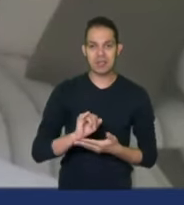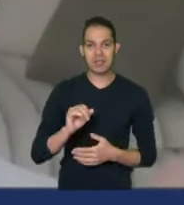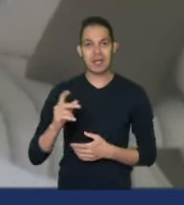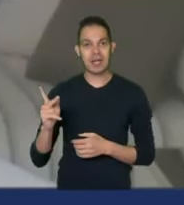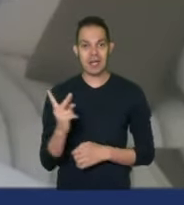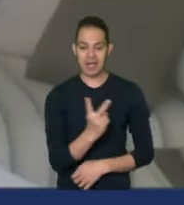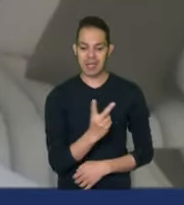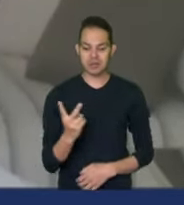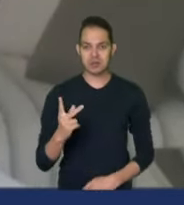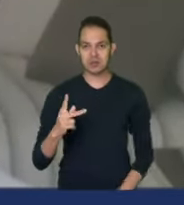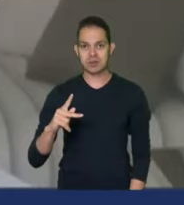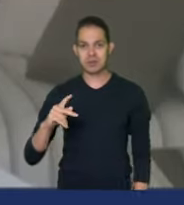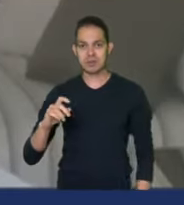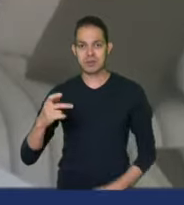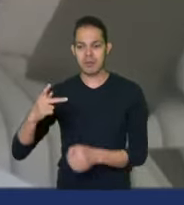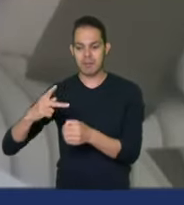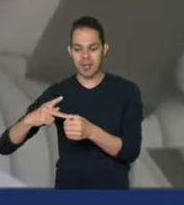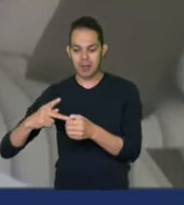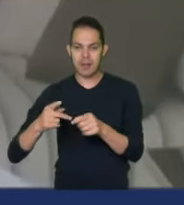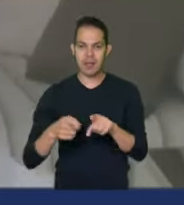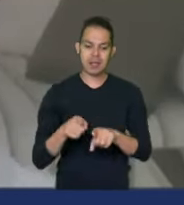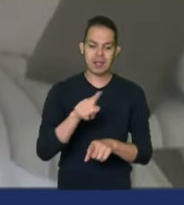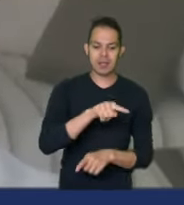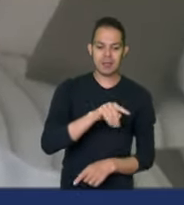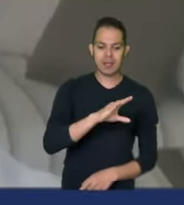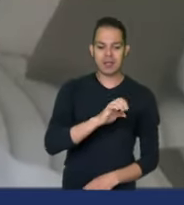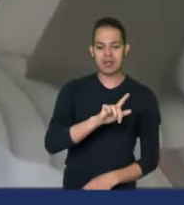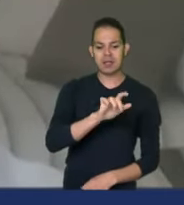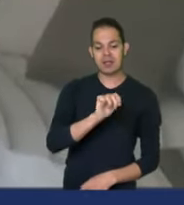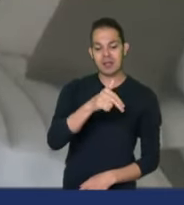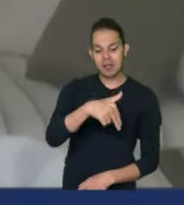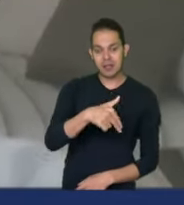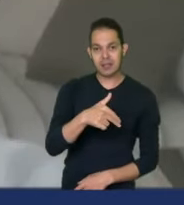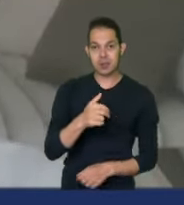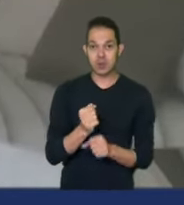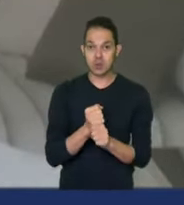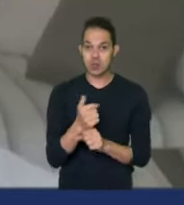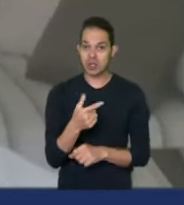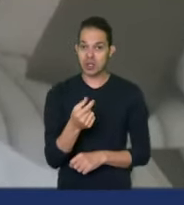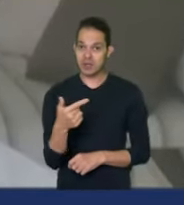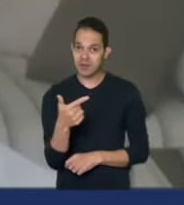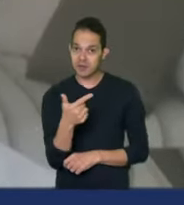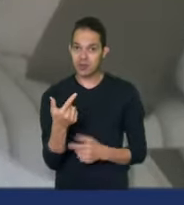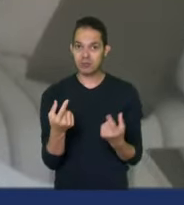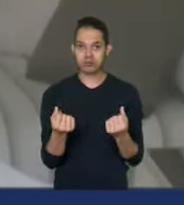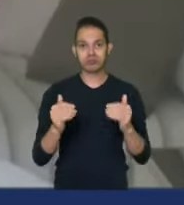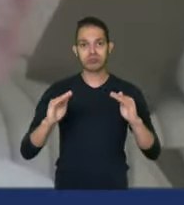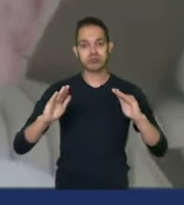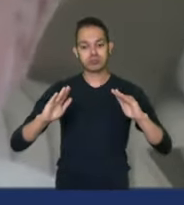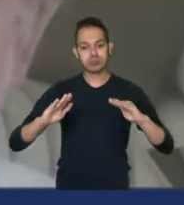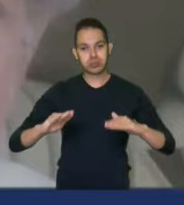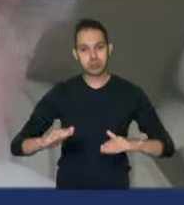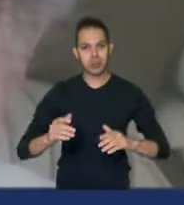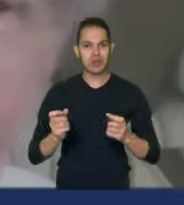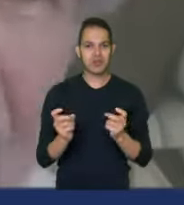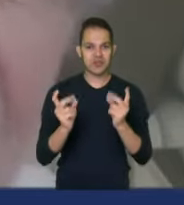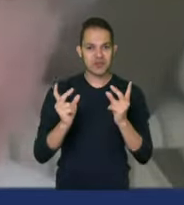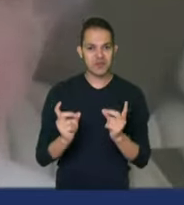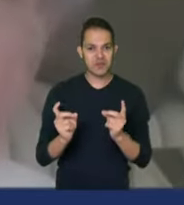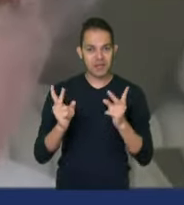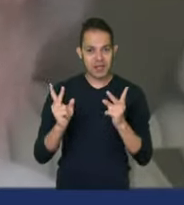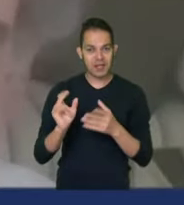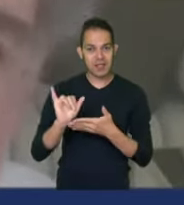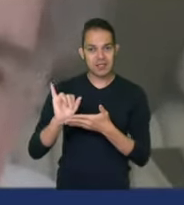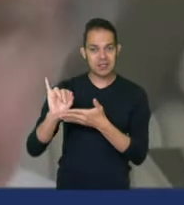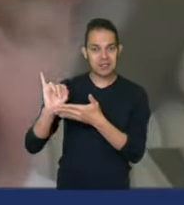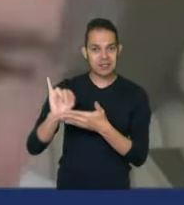no ano de 2022, estão abaixo do preço de paridade de importação. Só para você ter uma ideia,